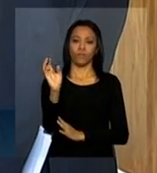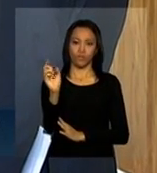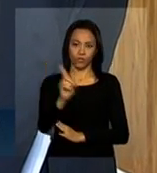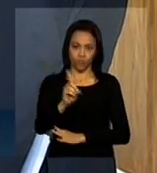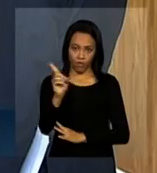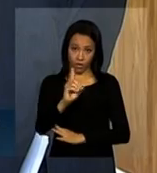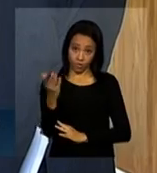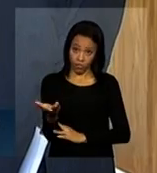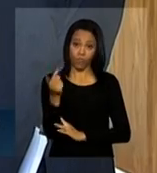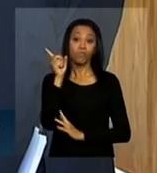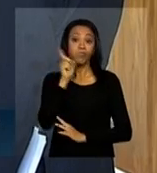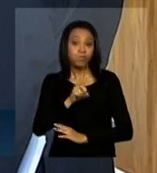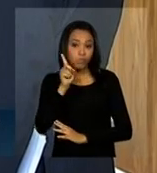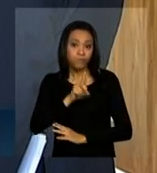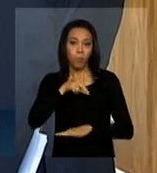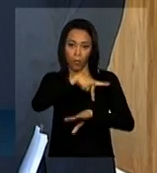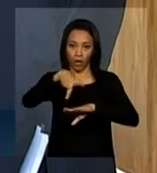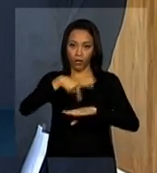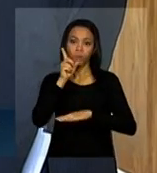Estados Unidos,